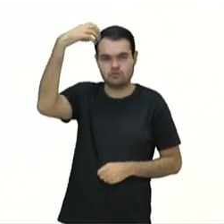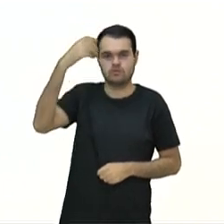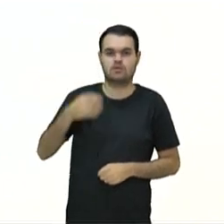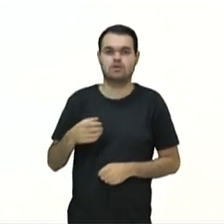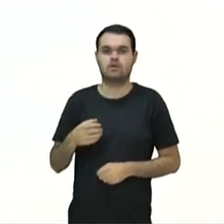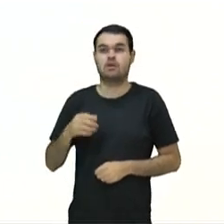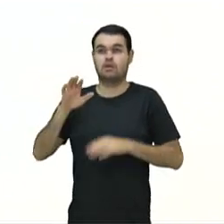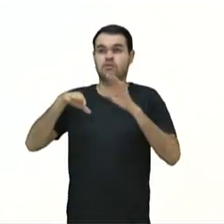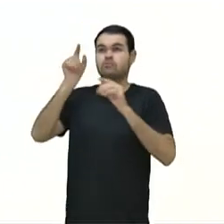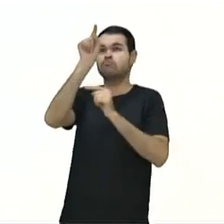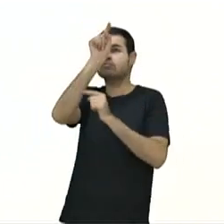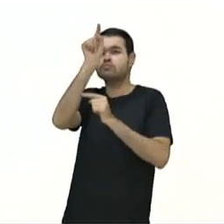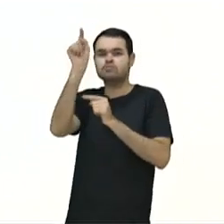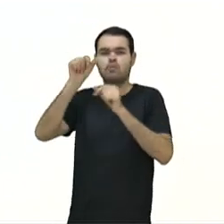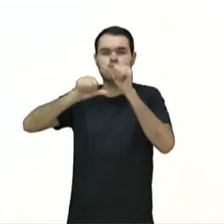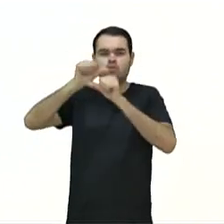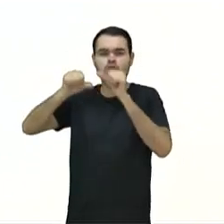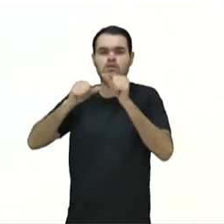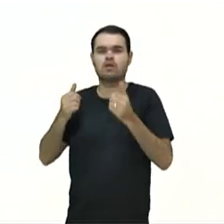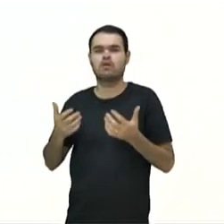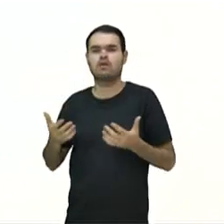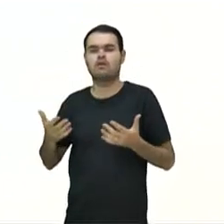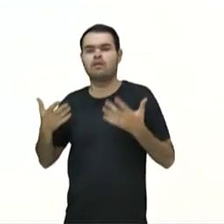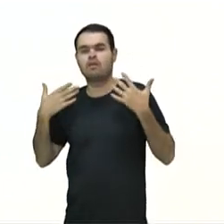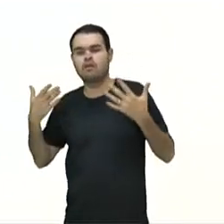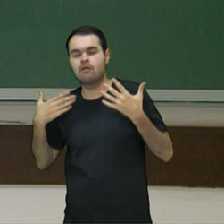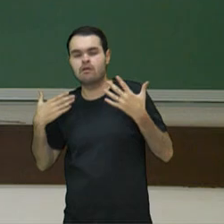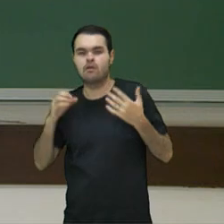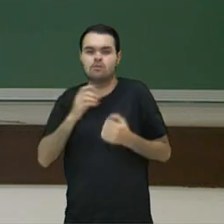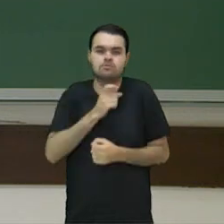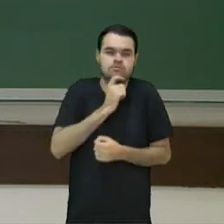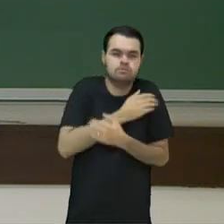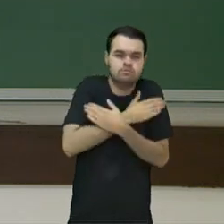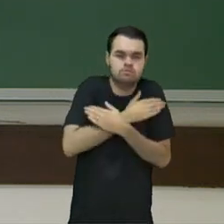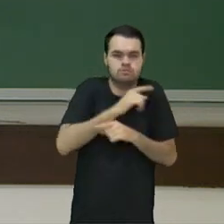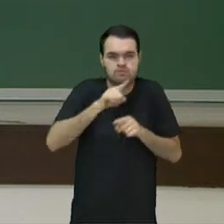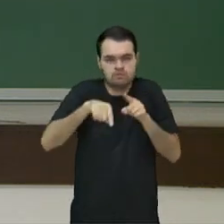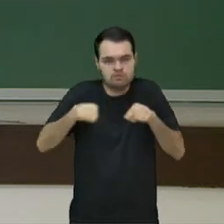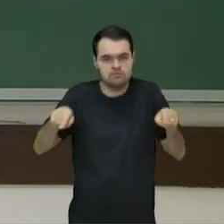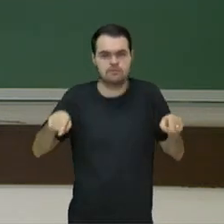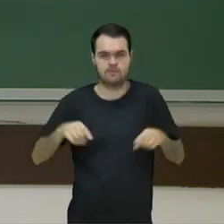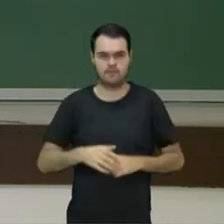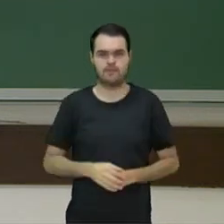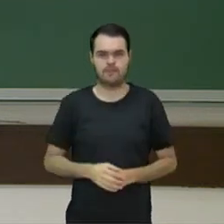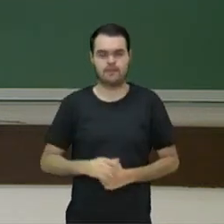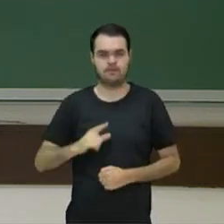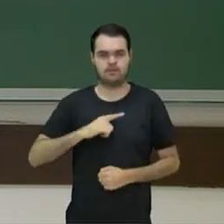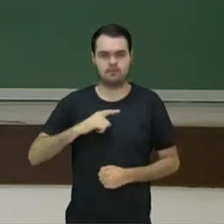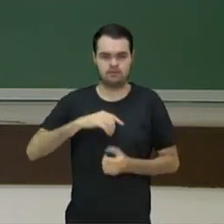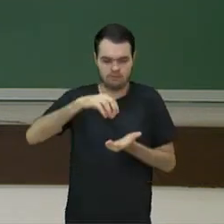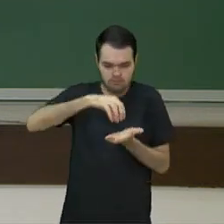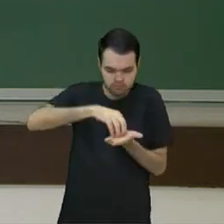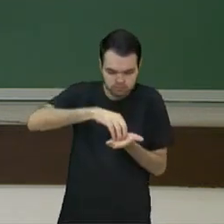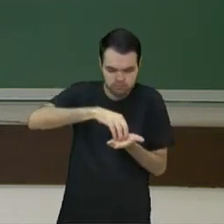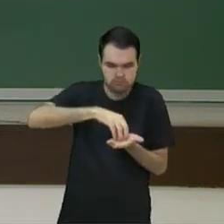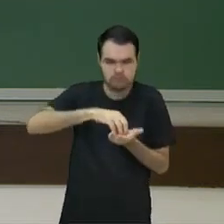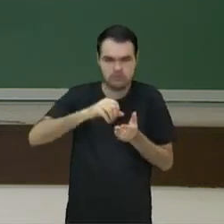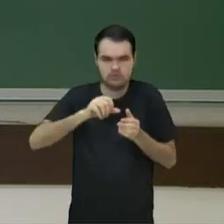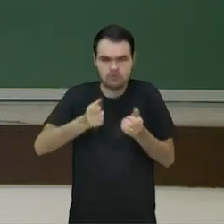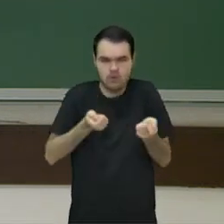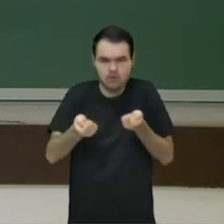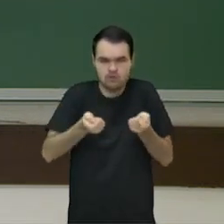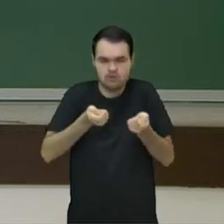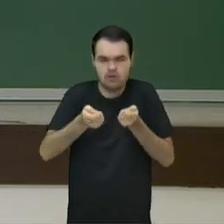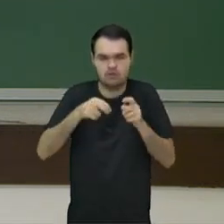ou várias temperaturas. Então, nós vimos lá naquela figura anterior, na primeira figura, a resistência do chuveiro, nós